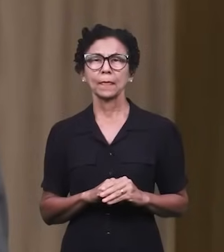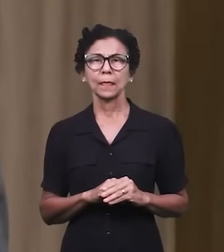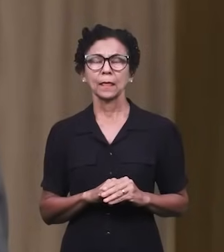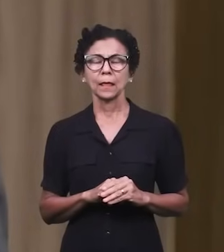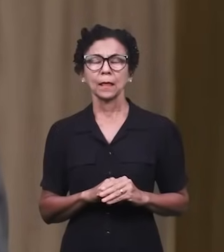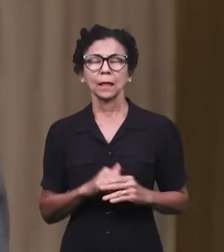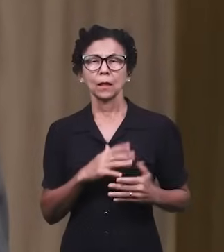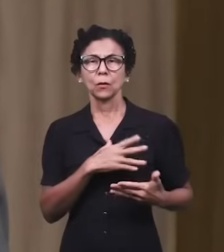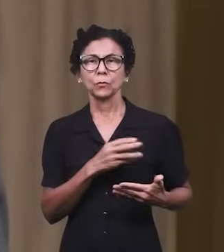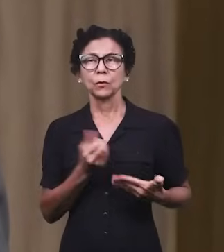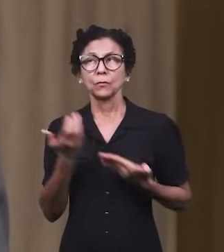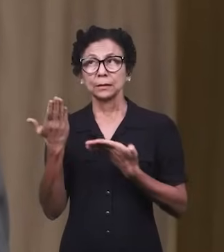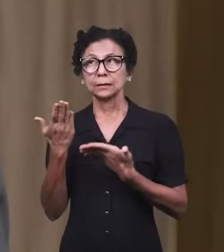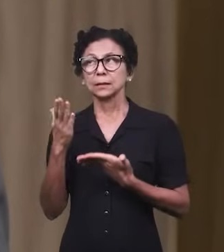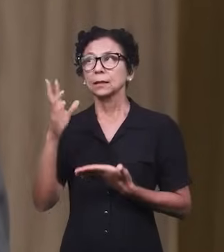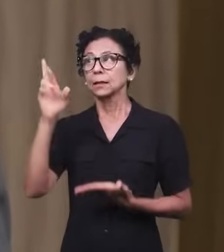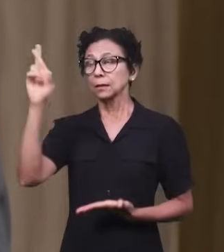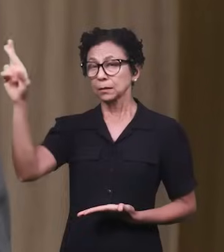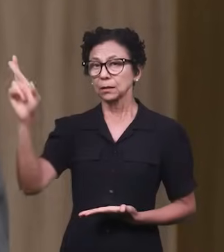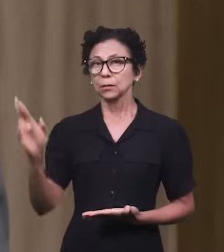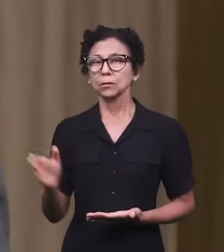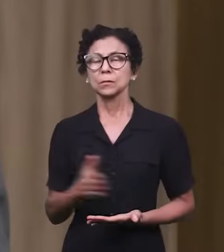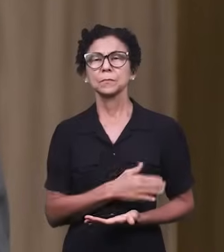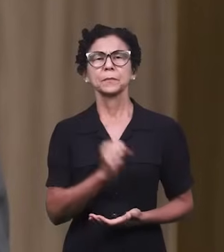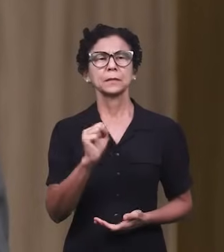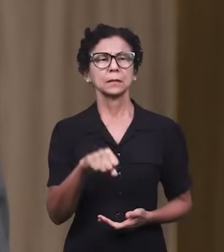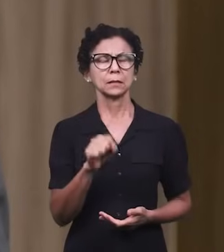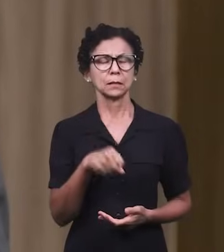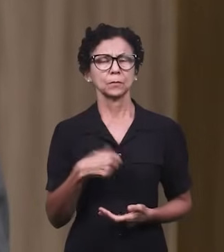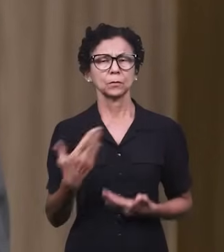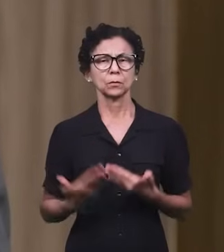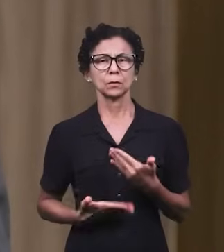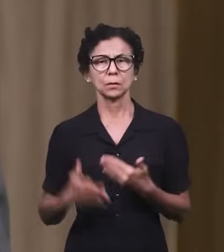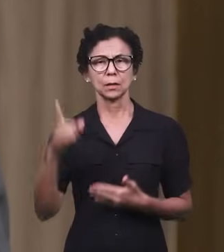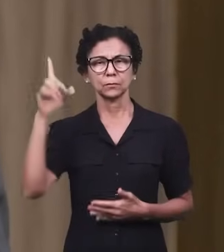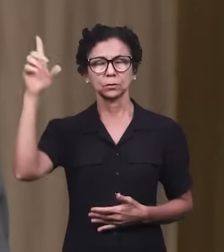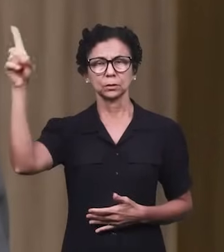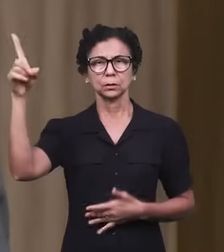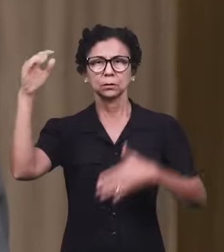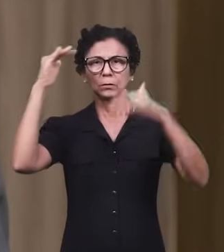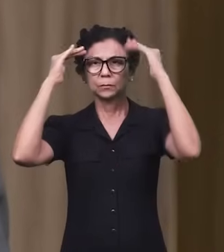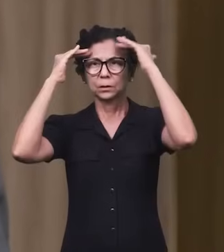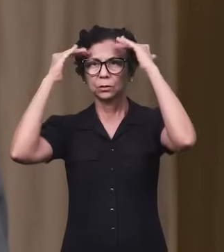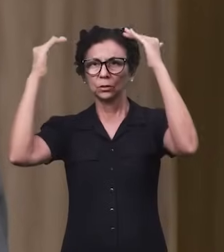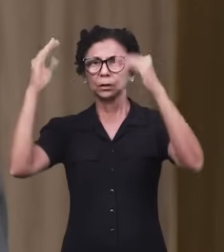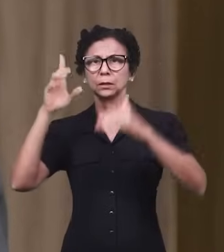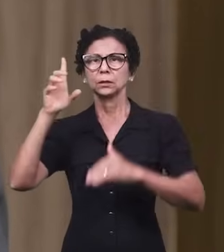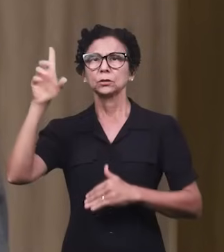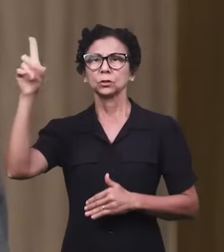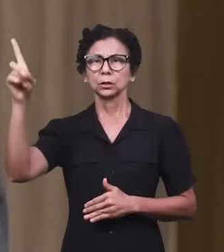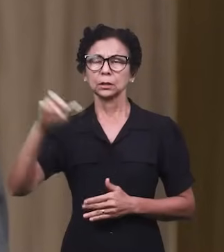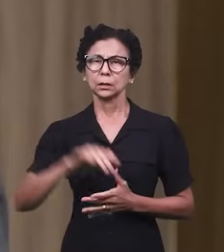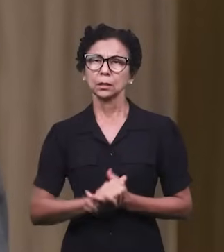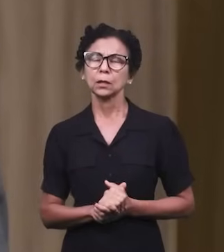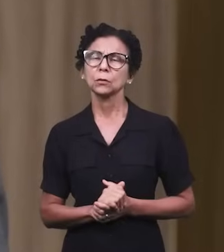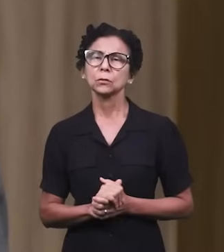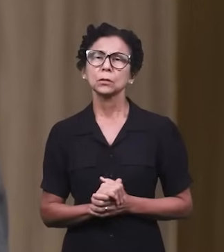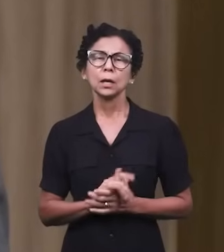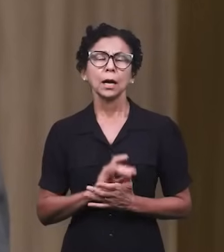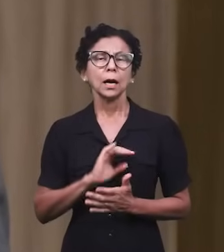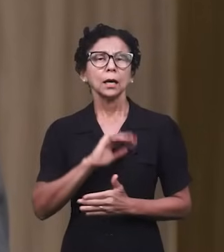vida de um servo de Deus, né, a vida daquele que teme ao Senhor, ela é uma vida profética, ou